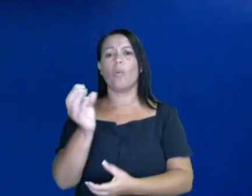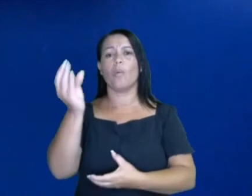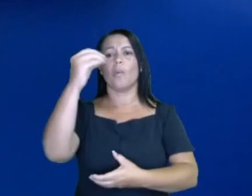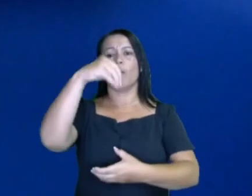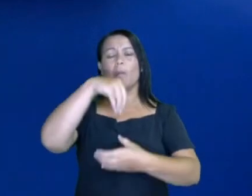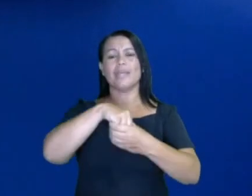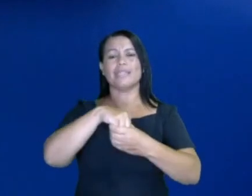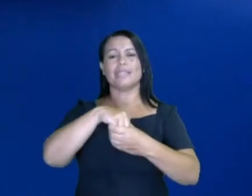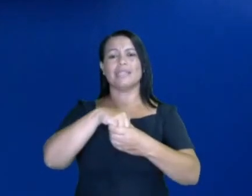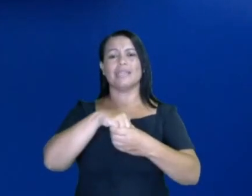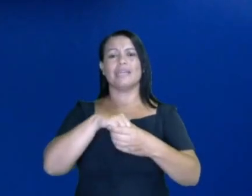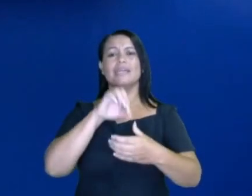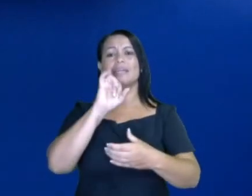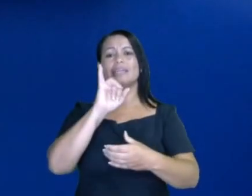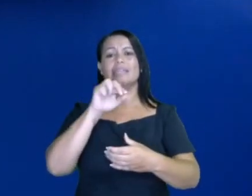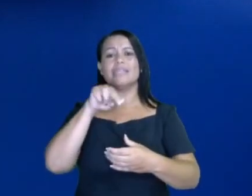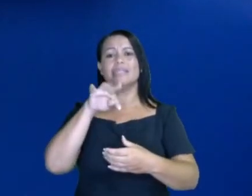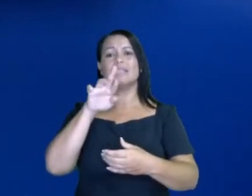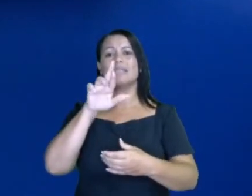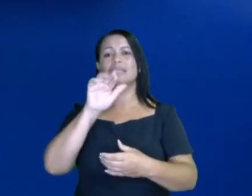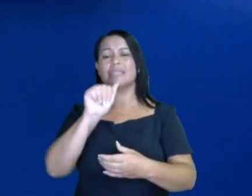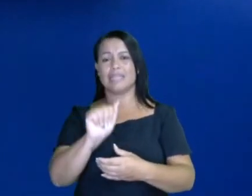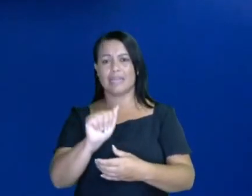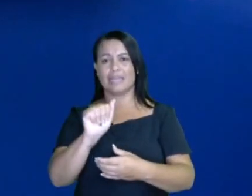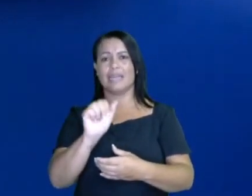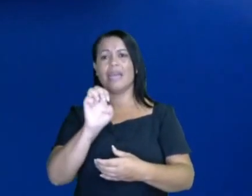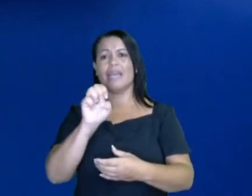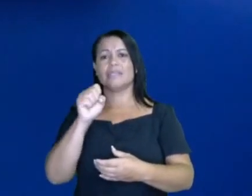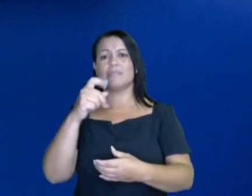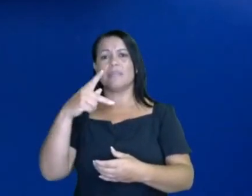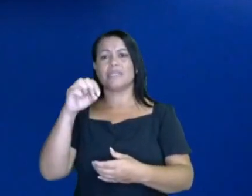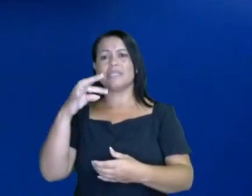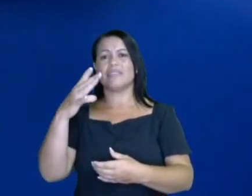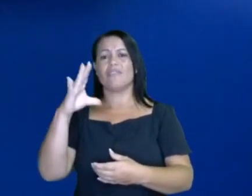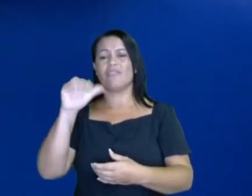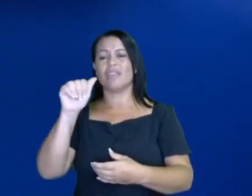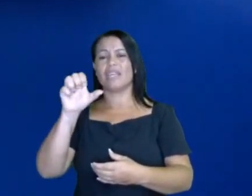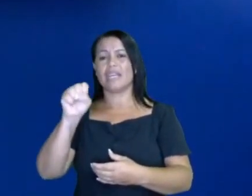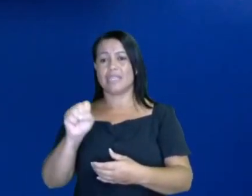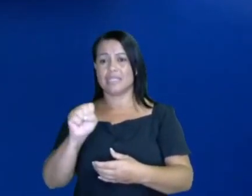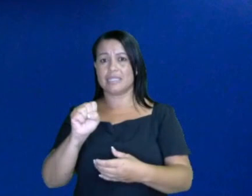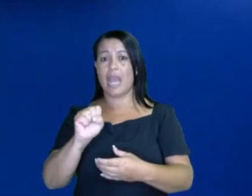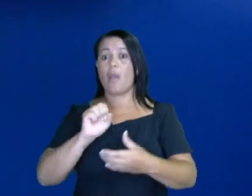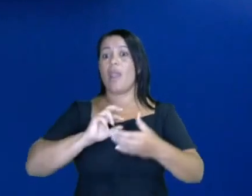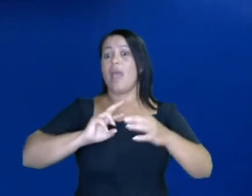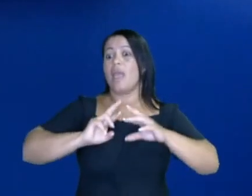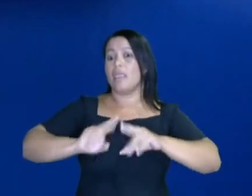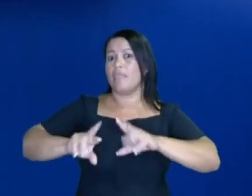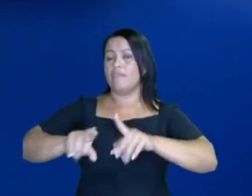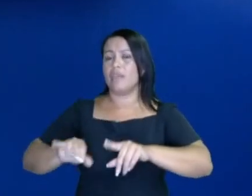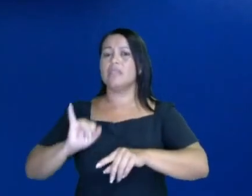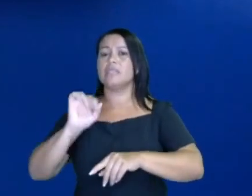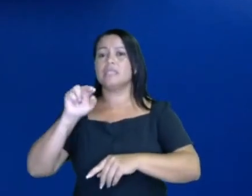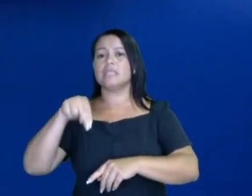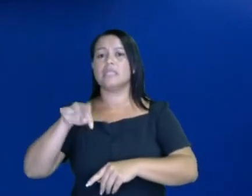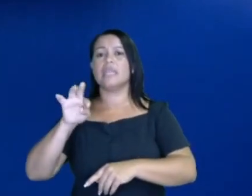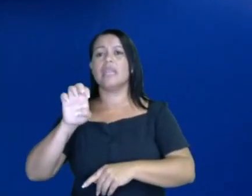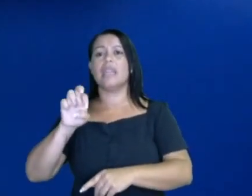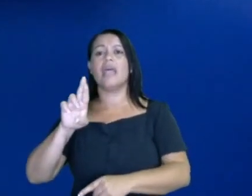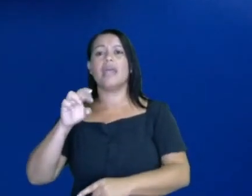intraespecífica. Competição entre animais de espécies diferentes é uma competição